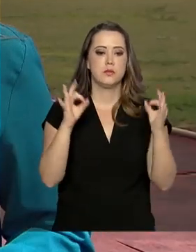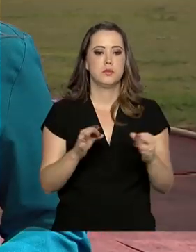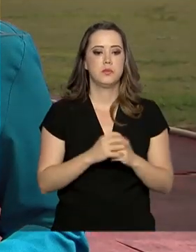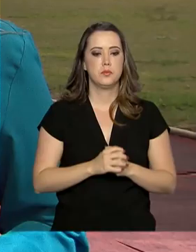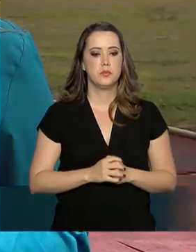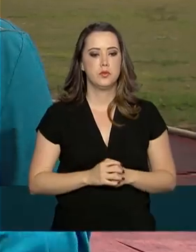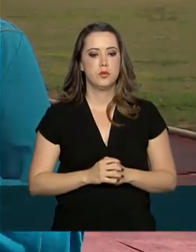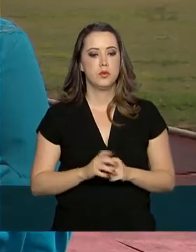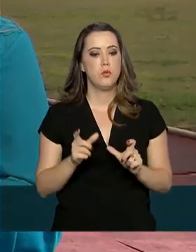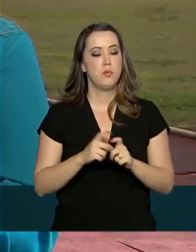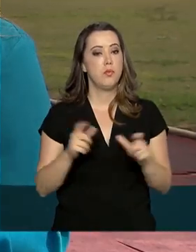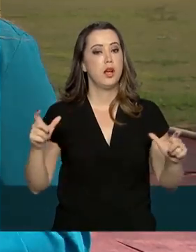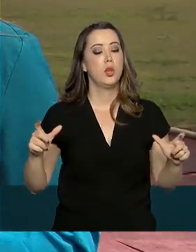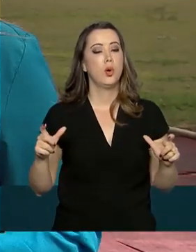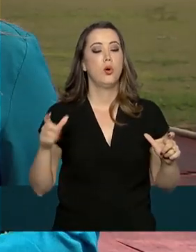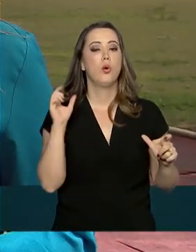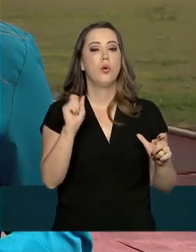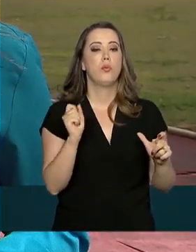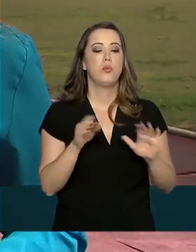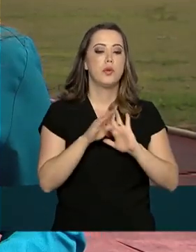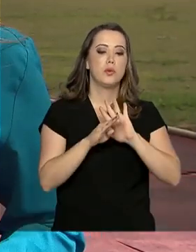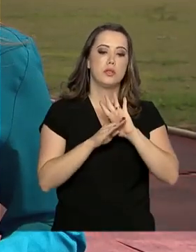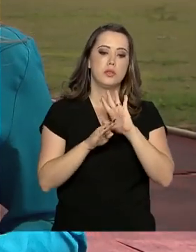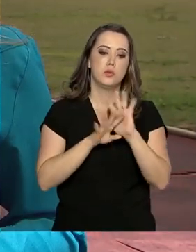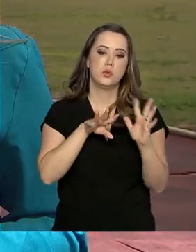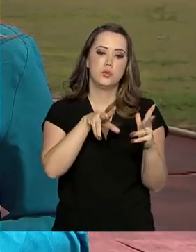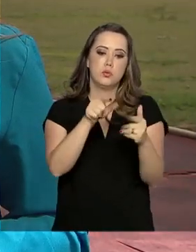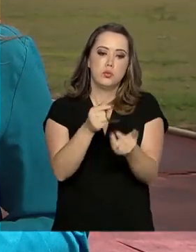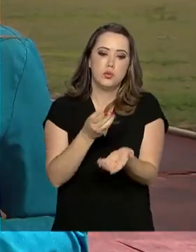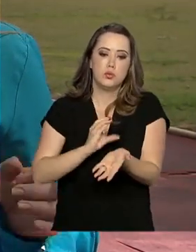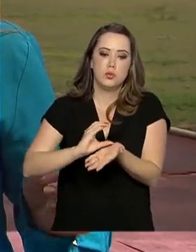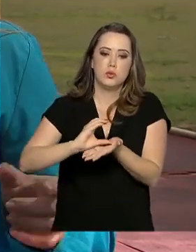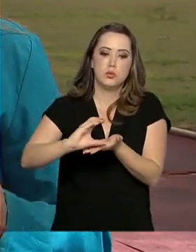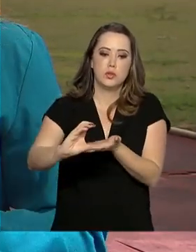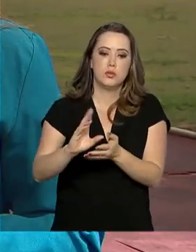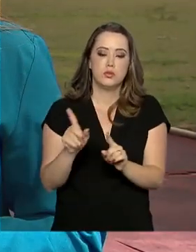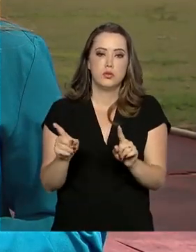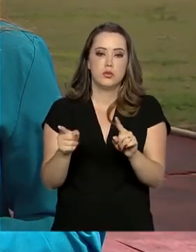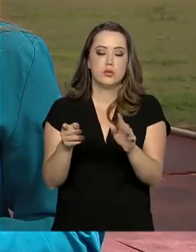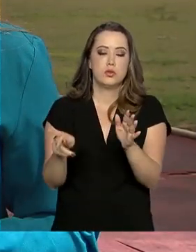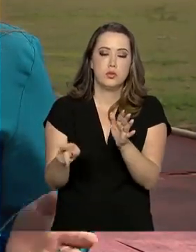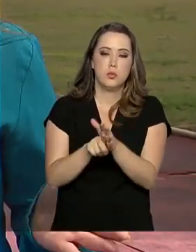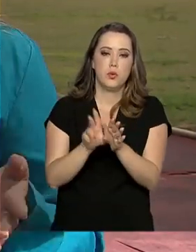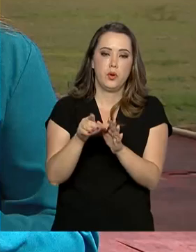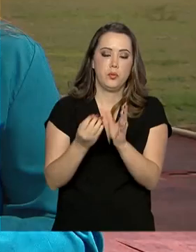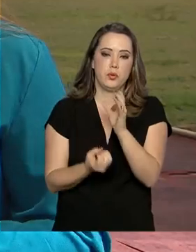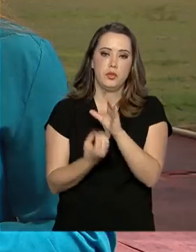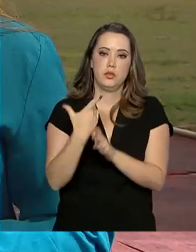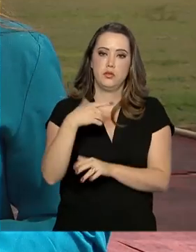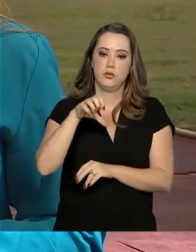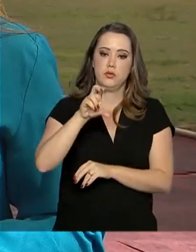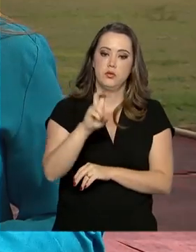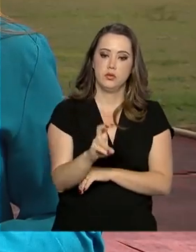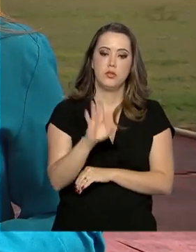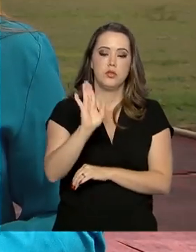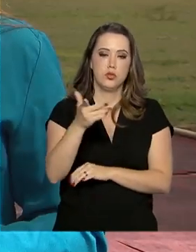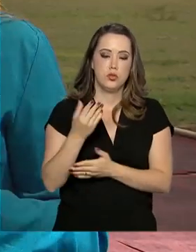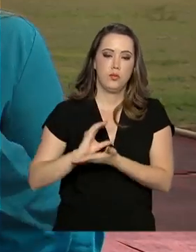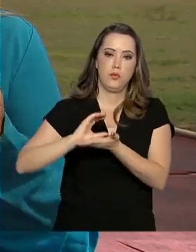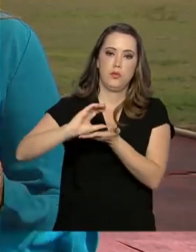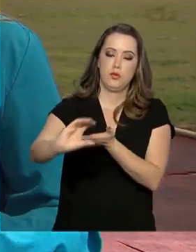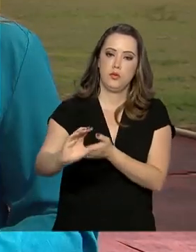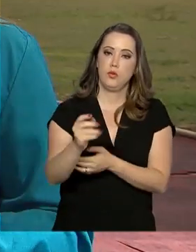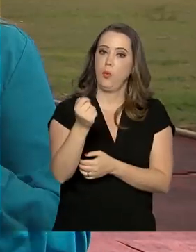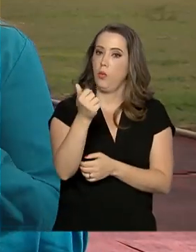programa do mundo de patrocínio direto o bolsa atleta foi criado em 2005 e de lá para cá já concedeu